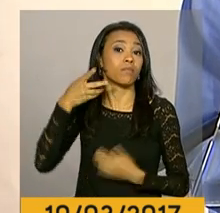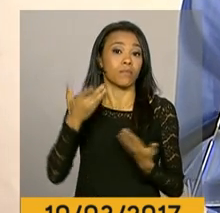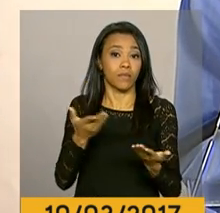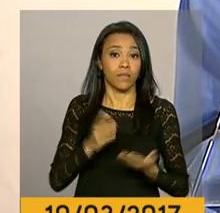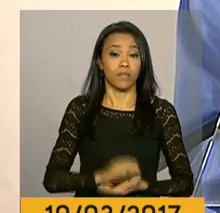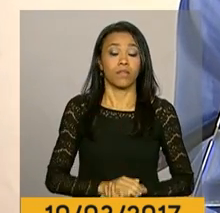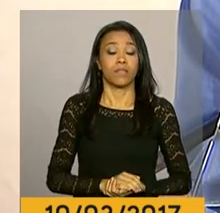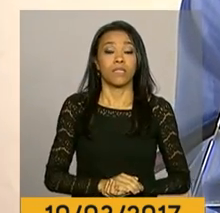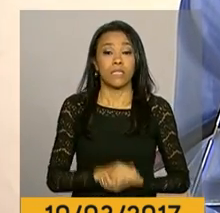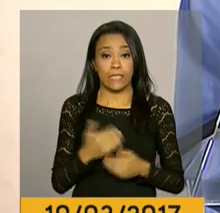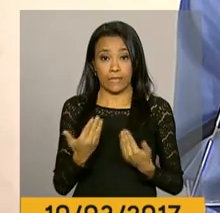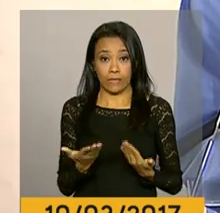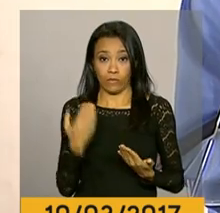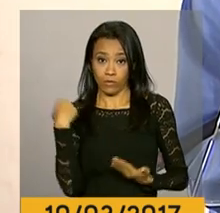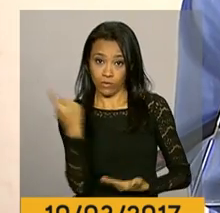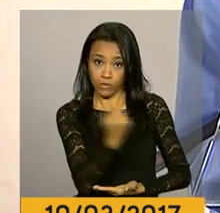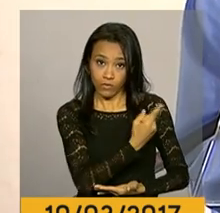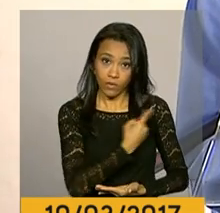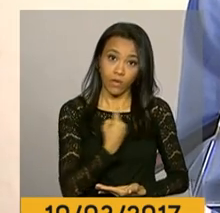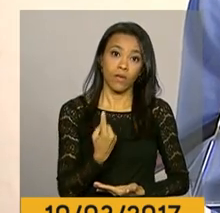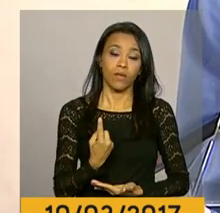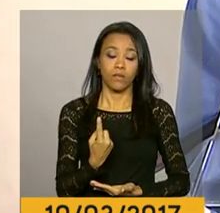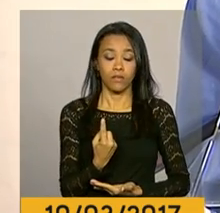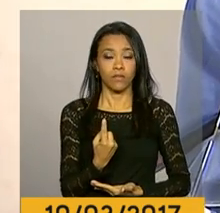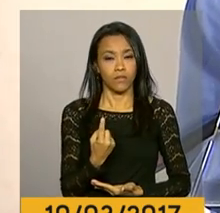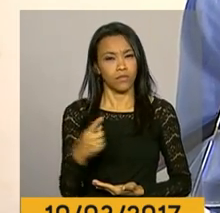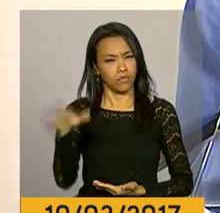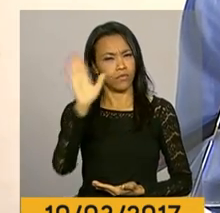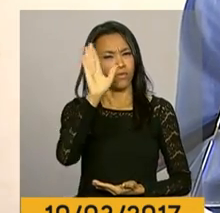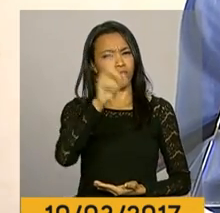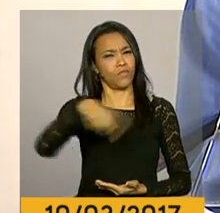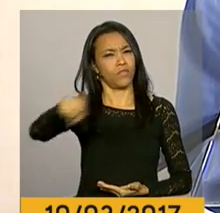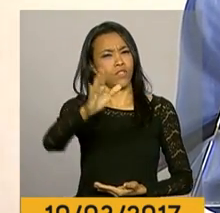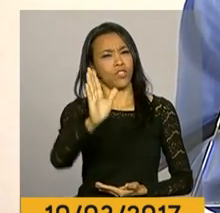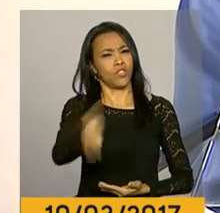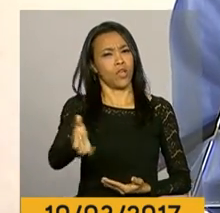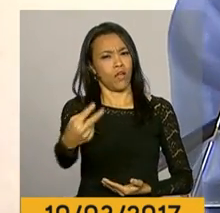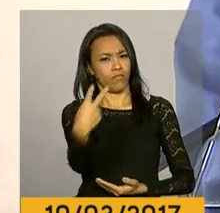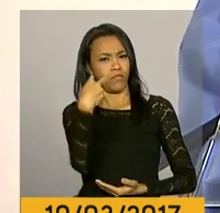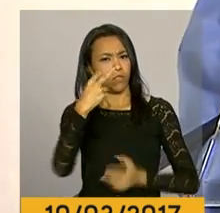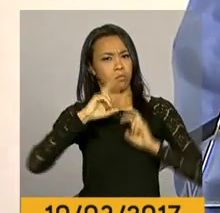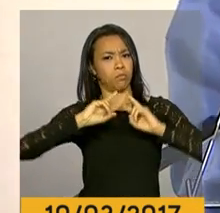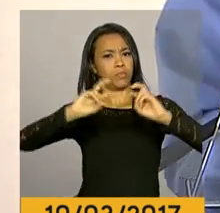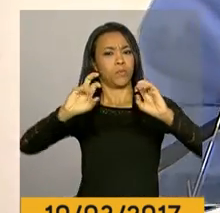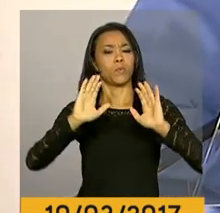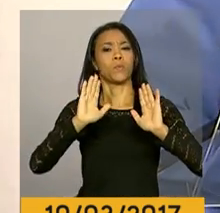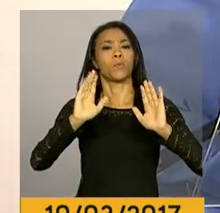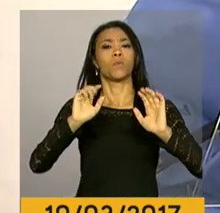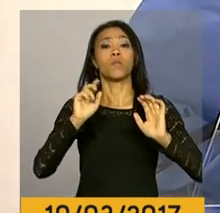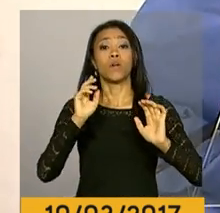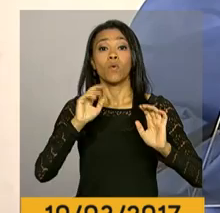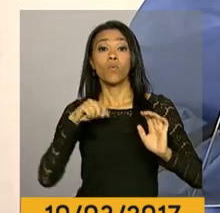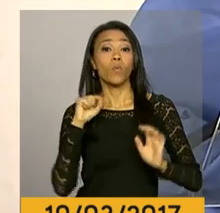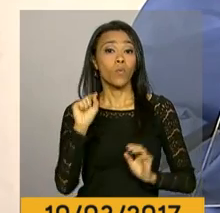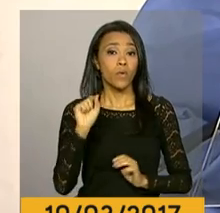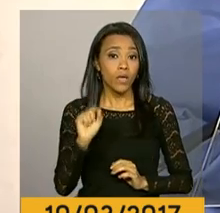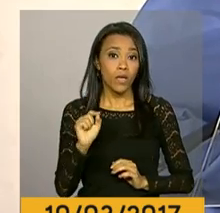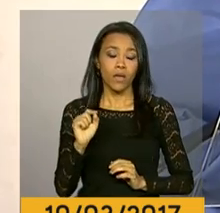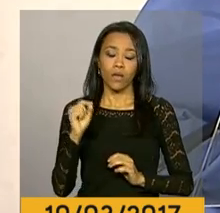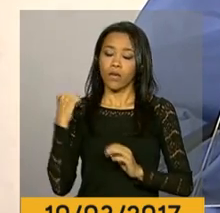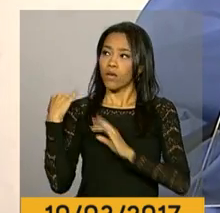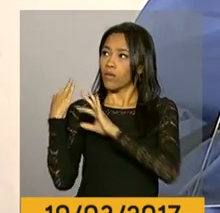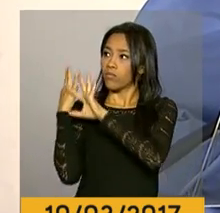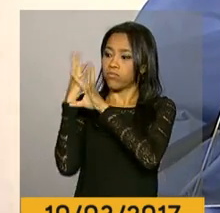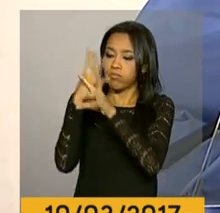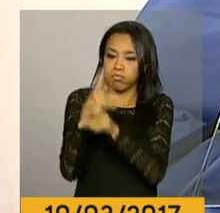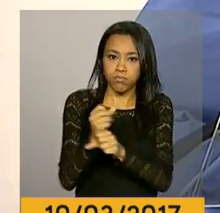Nós envidamos, como vocês puderam perceber, muitos esforços nesses poucos